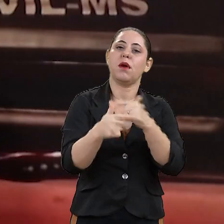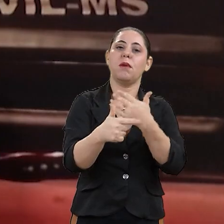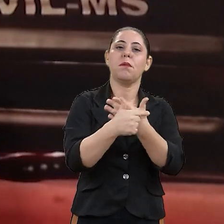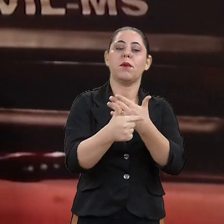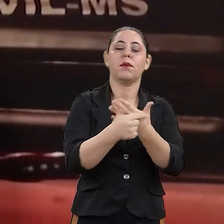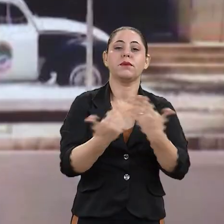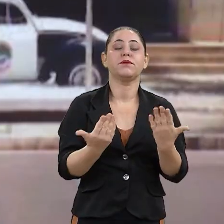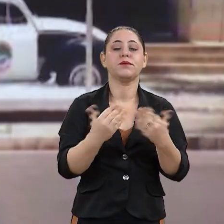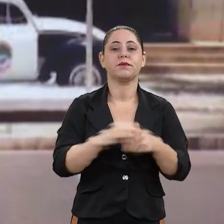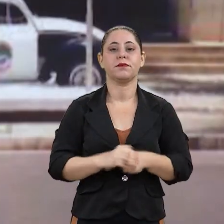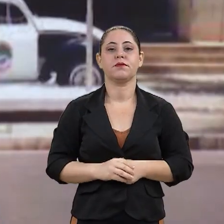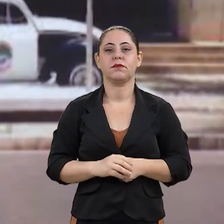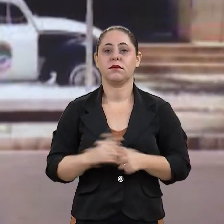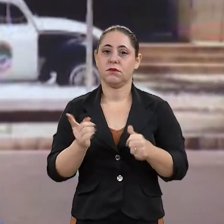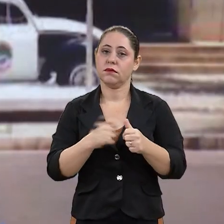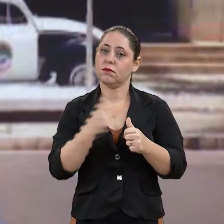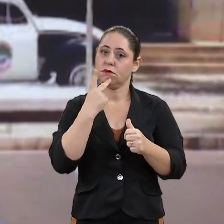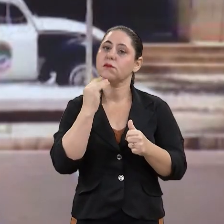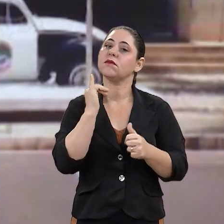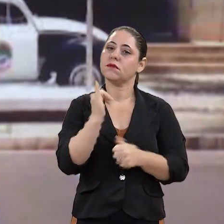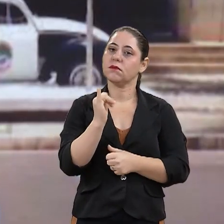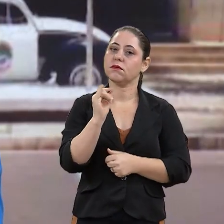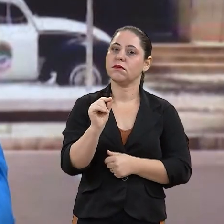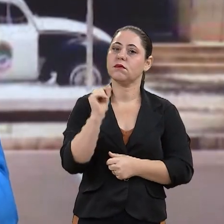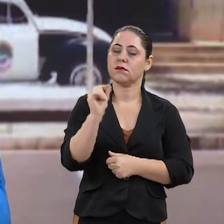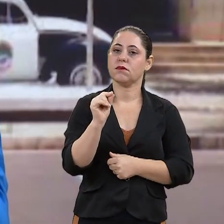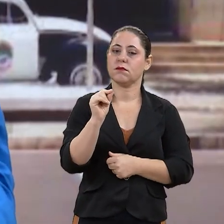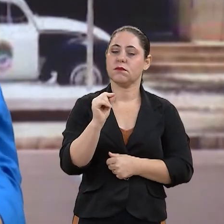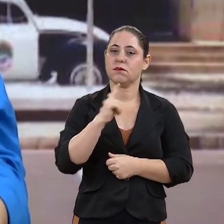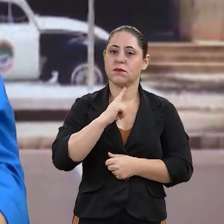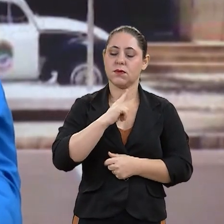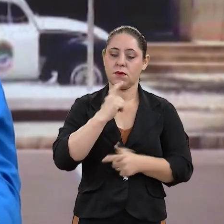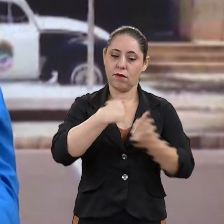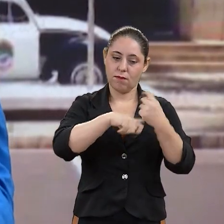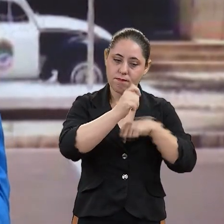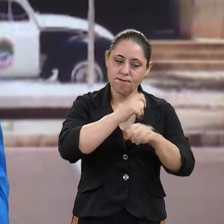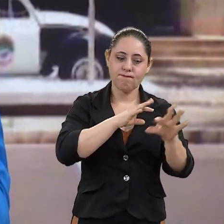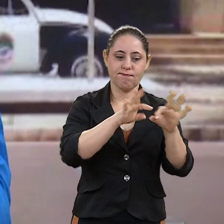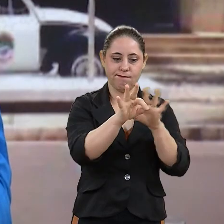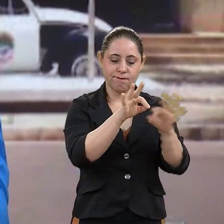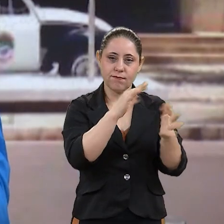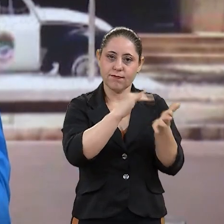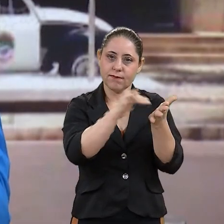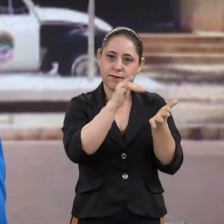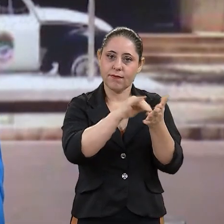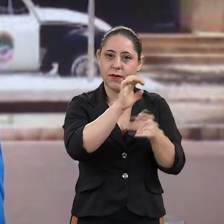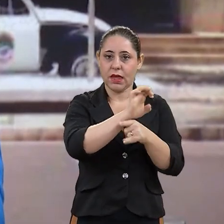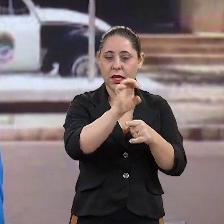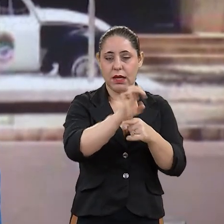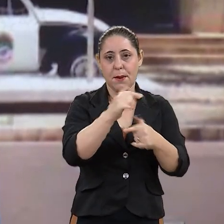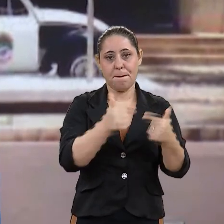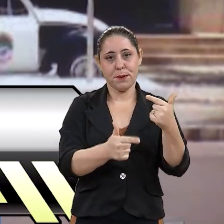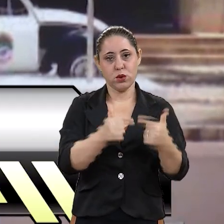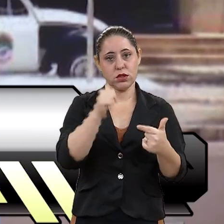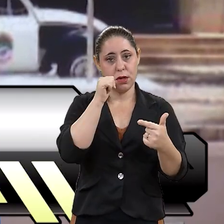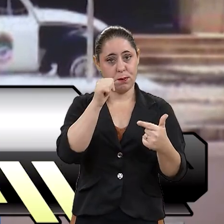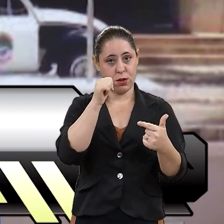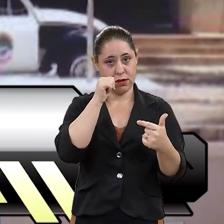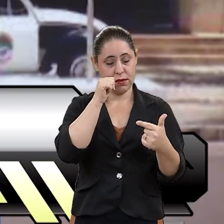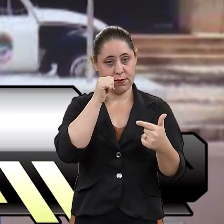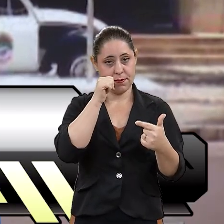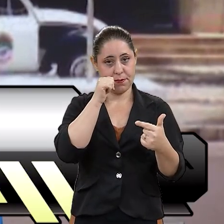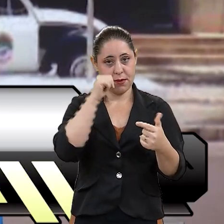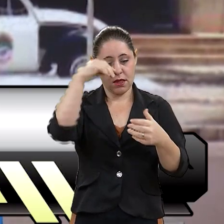dessa secretaria? Nós, primeiro dizer assim, manter a pasta, né, como Subsecretaria de Estado de Política